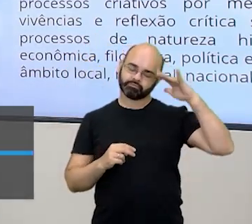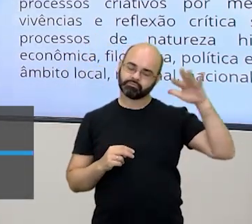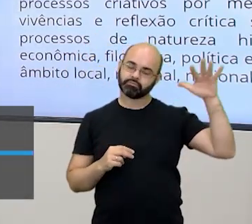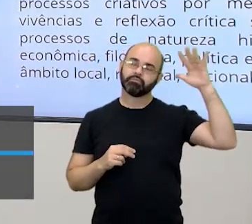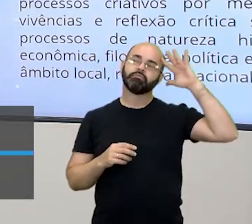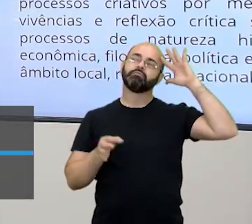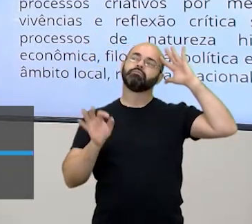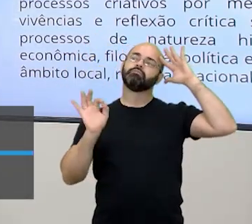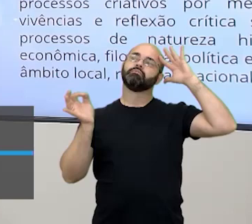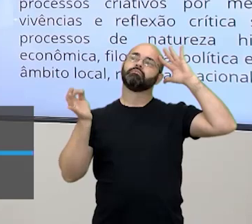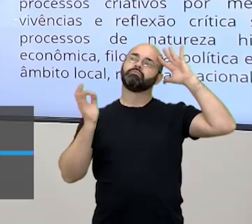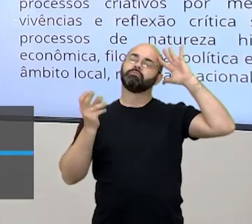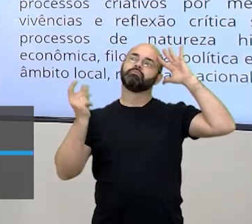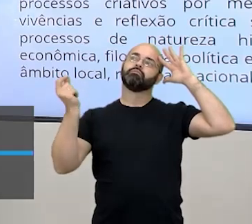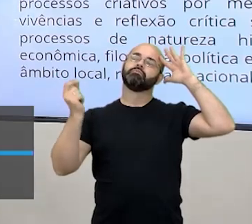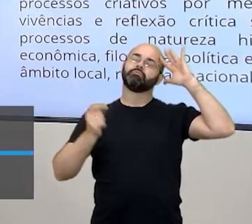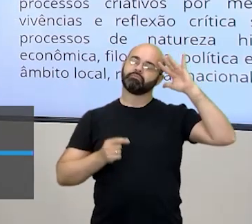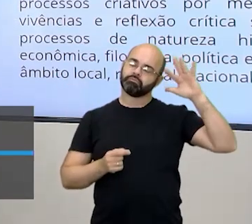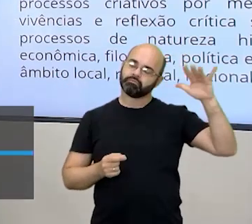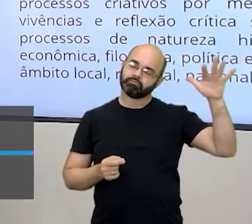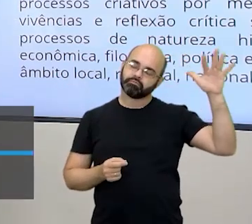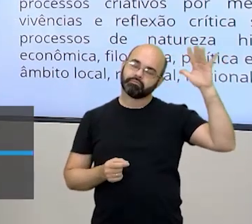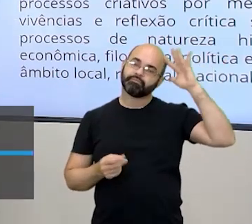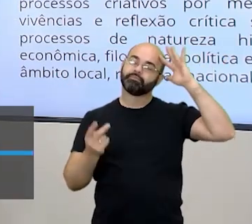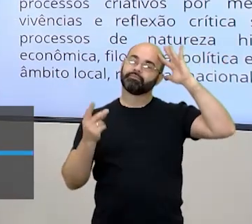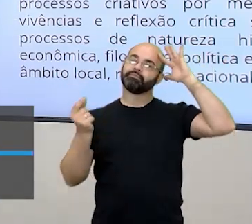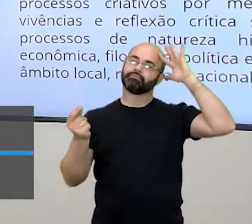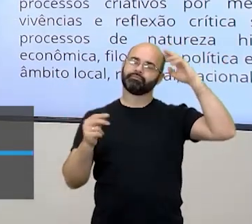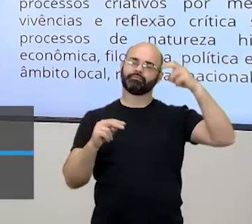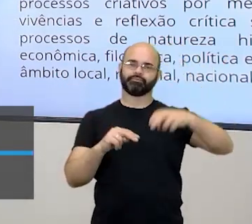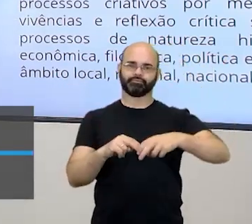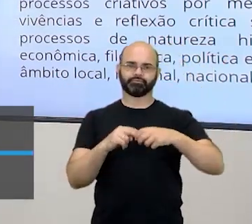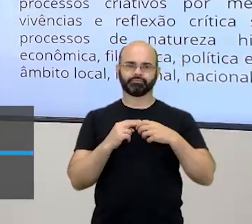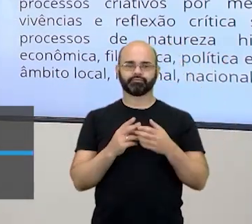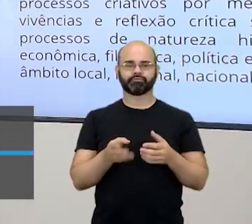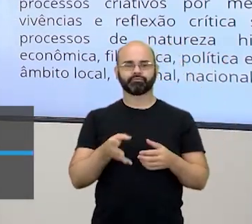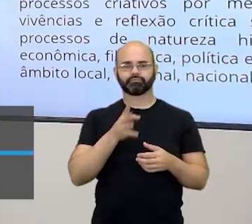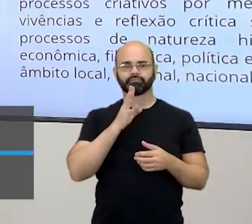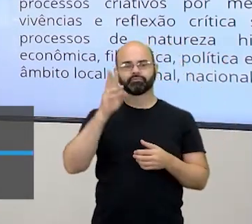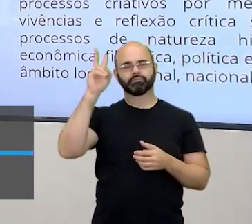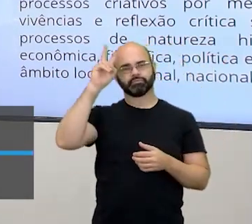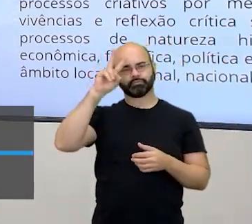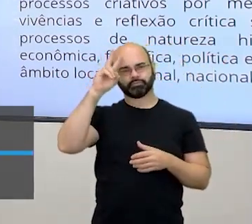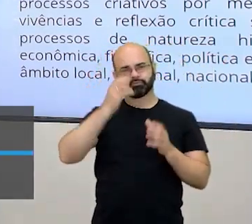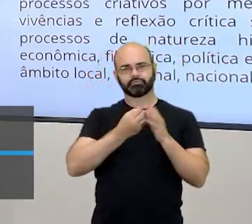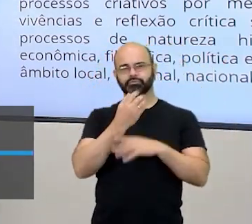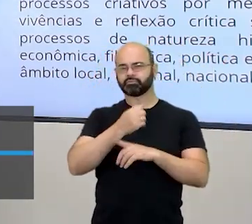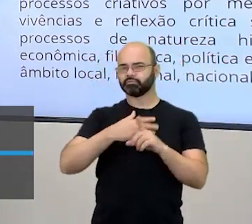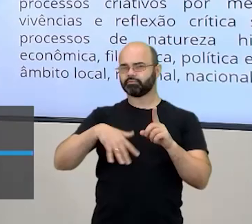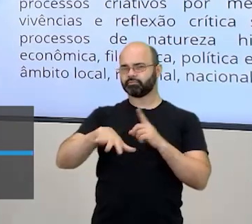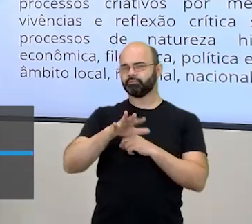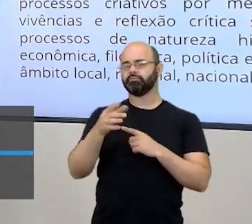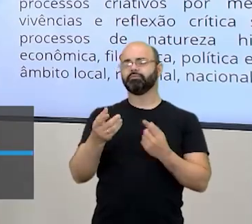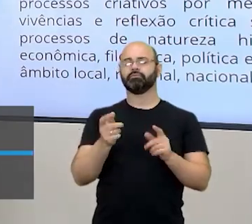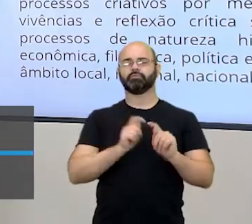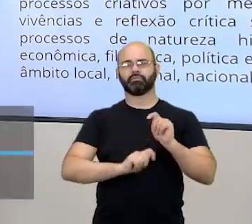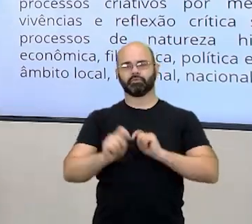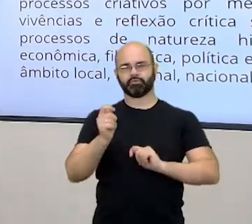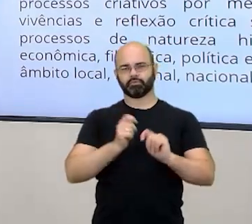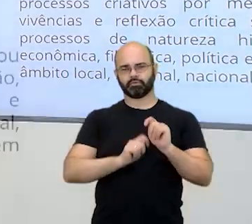vivências e reflexões críticas sobre temas e processos de natureza histórica, social, econômica e